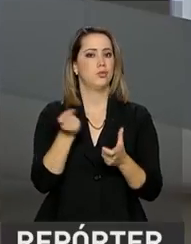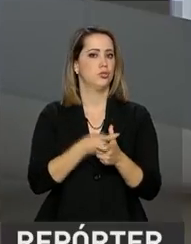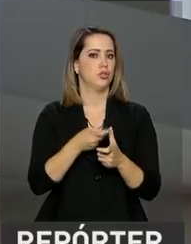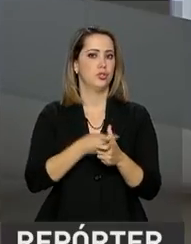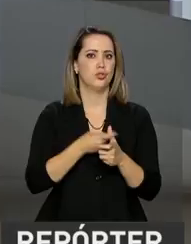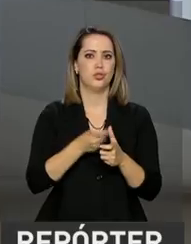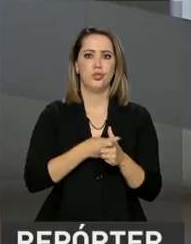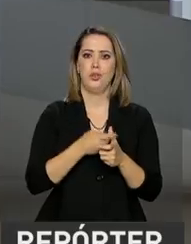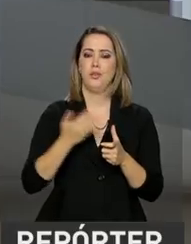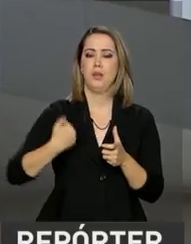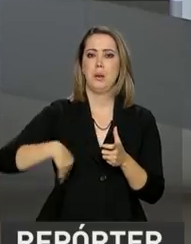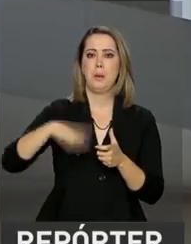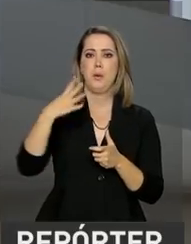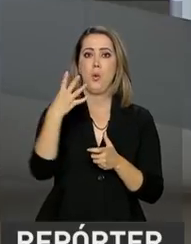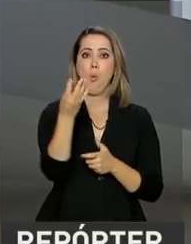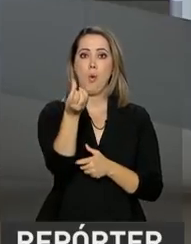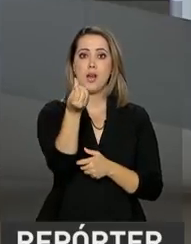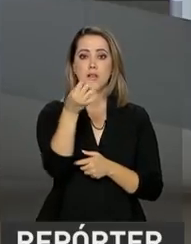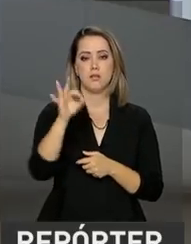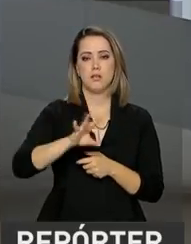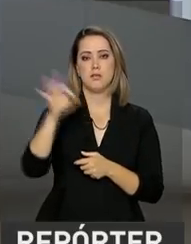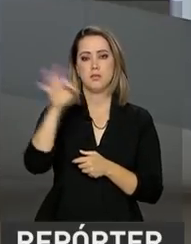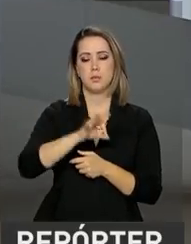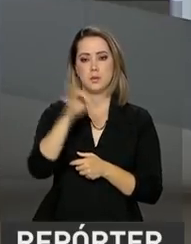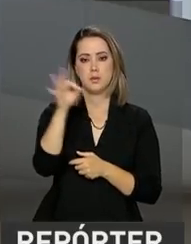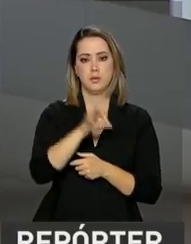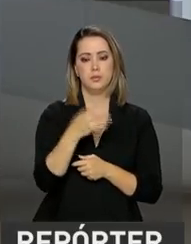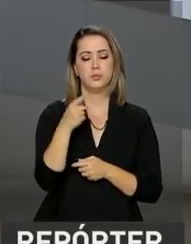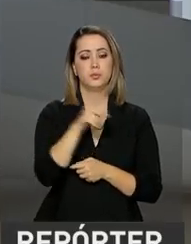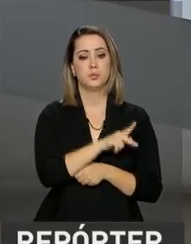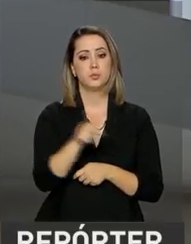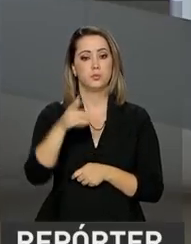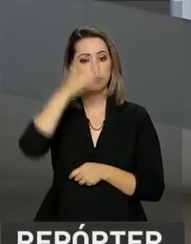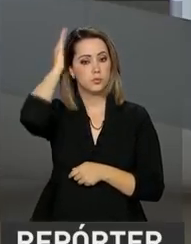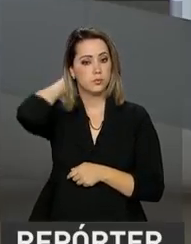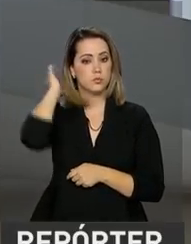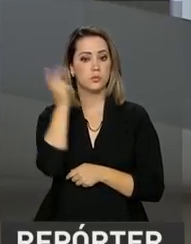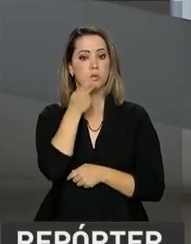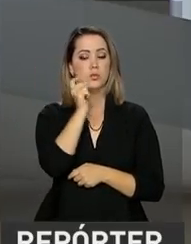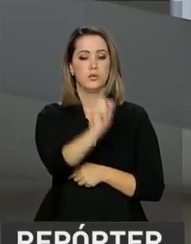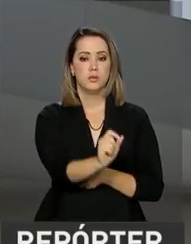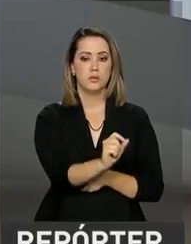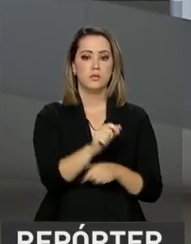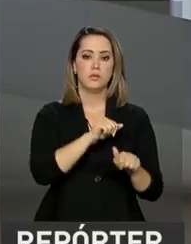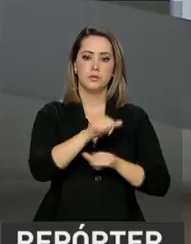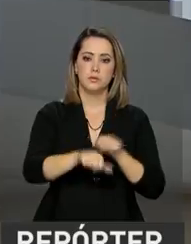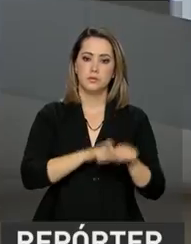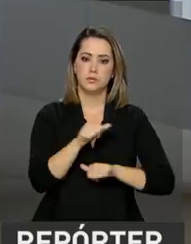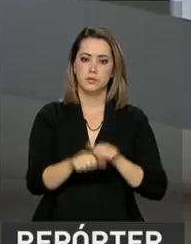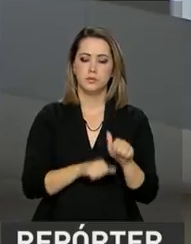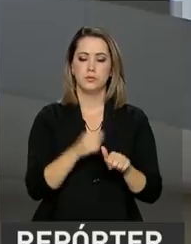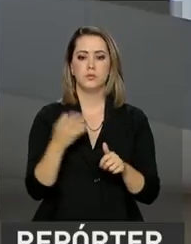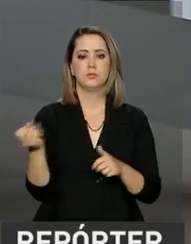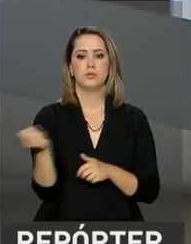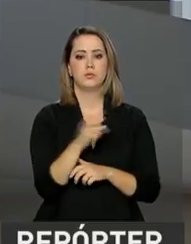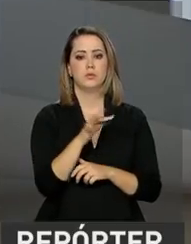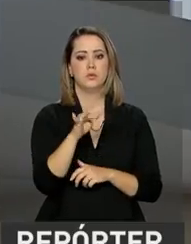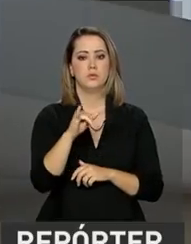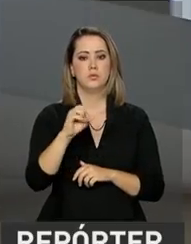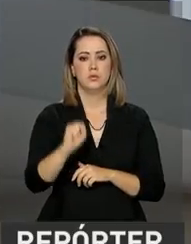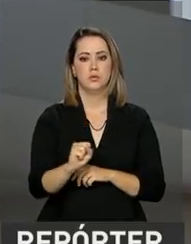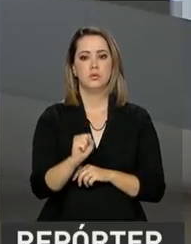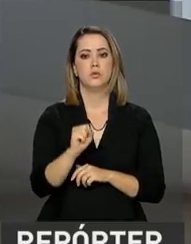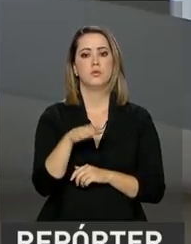em torno de 46% o presidente michel temer se que as mudanças vai para o novo fies